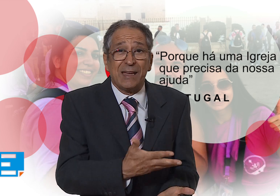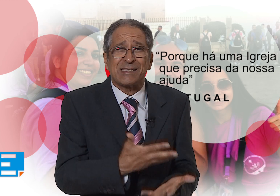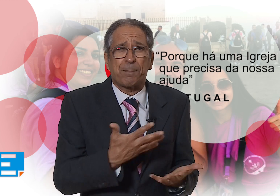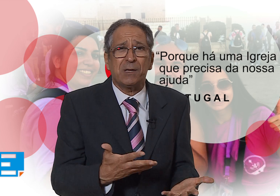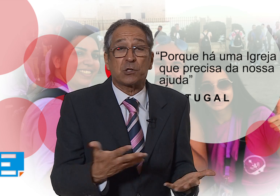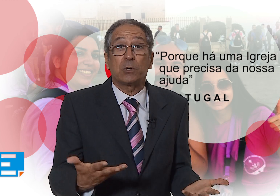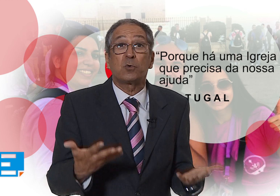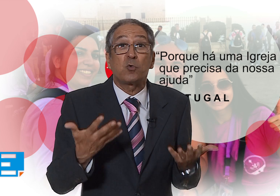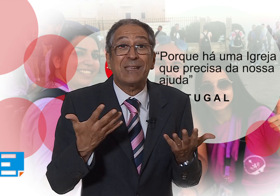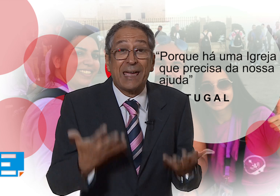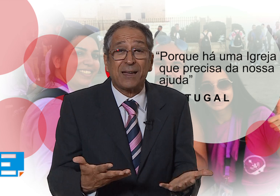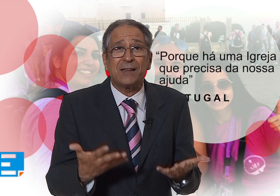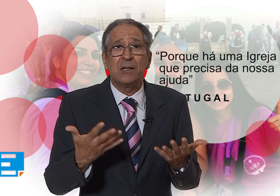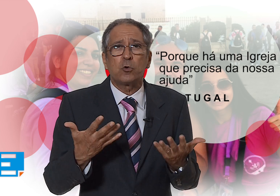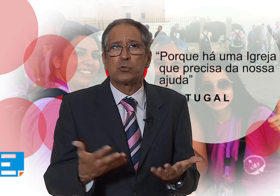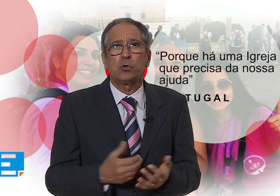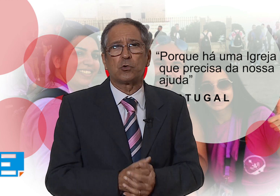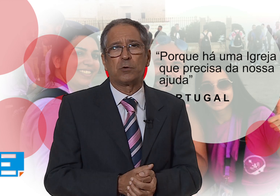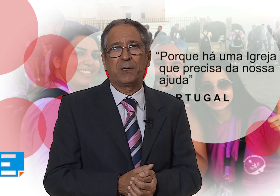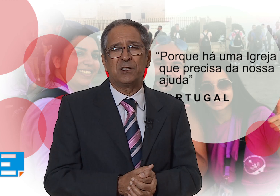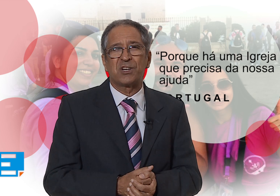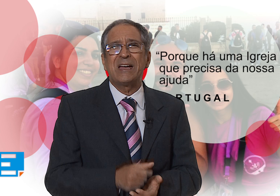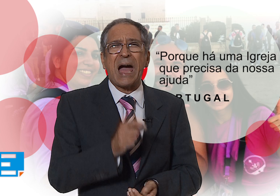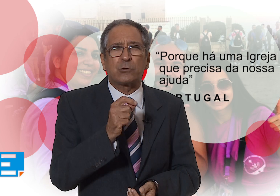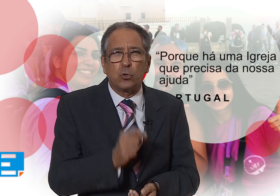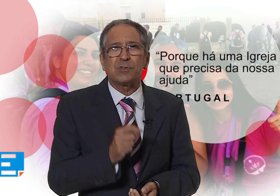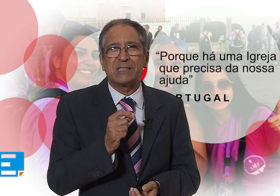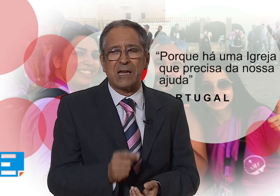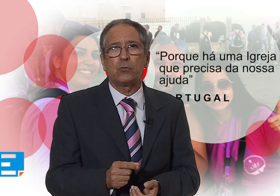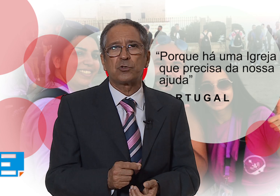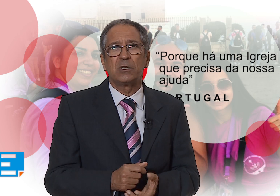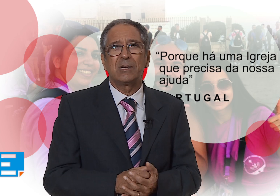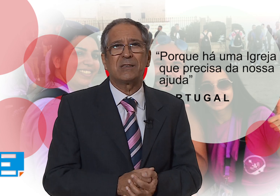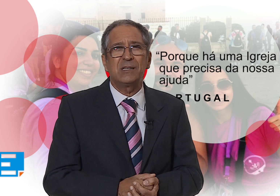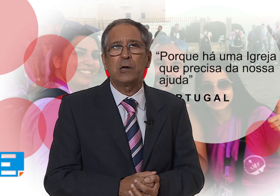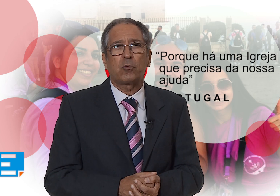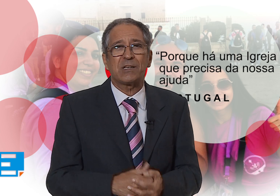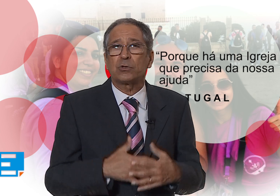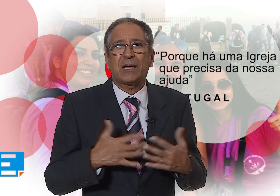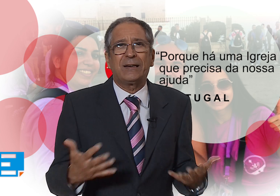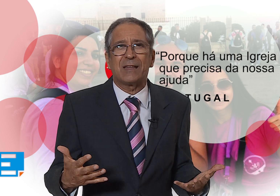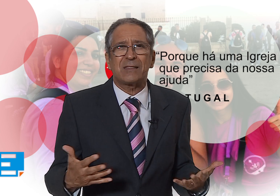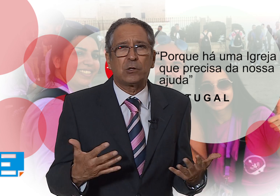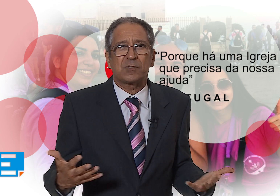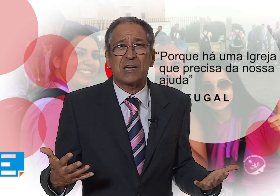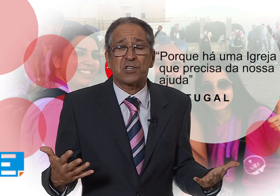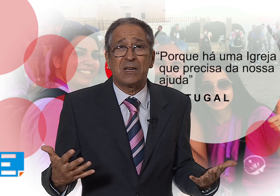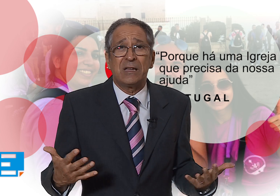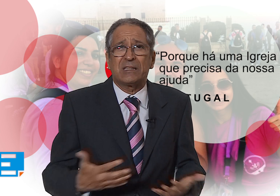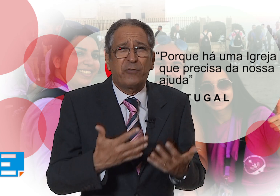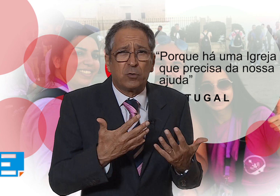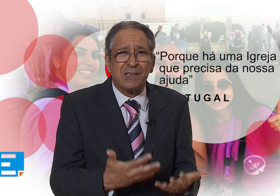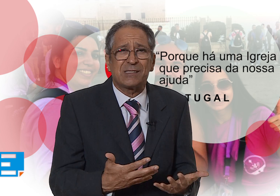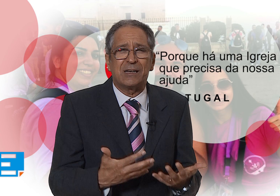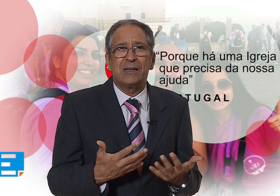uma criança apenas quando a guerra começou no seu país. Há 12 anos que a Síria não conhece outra realidade que não seja